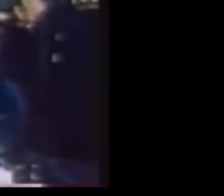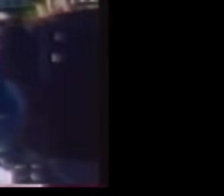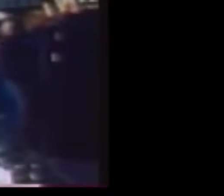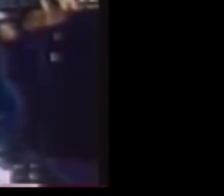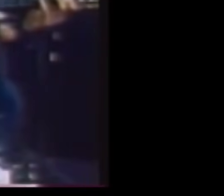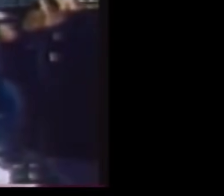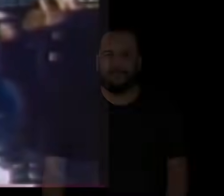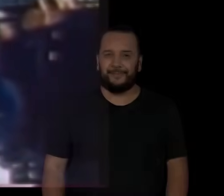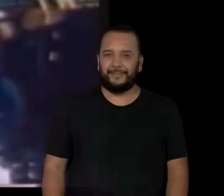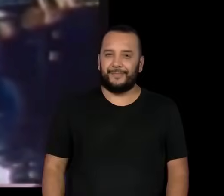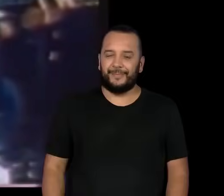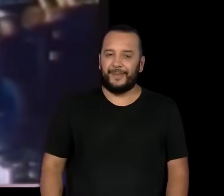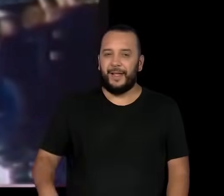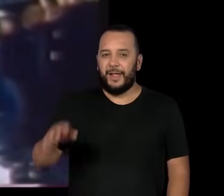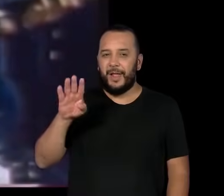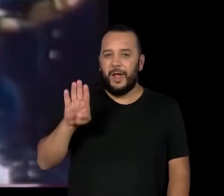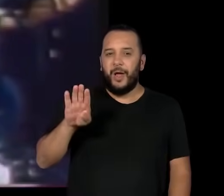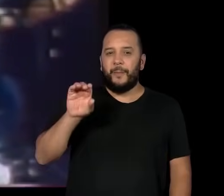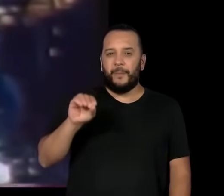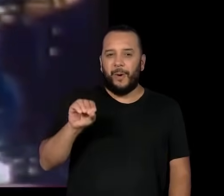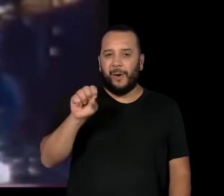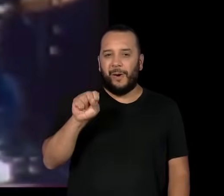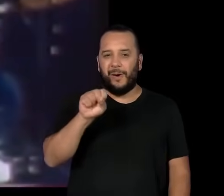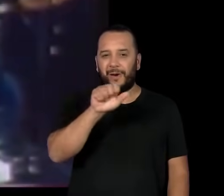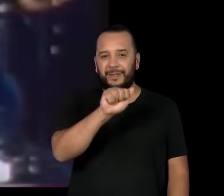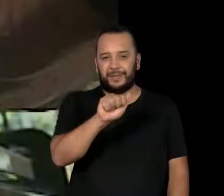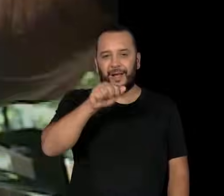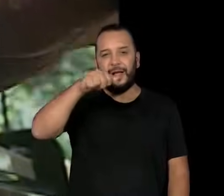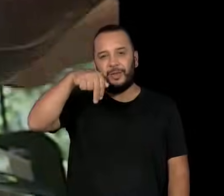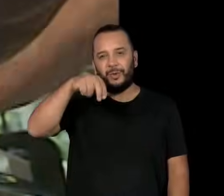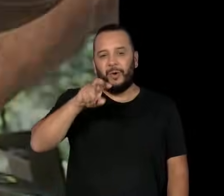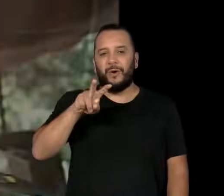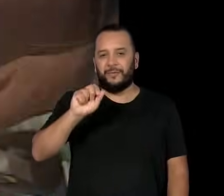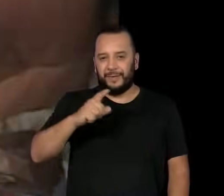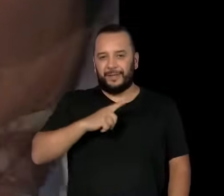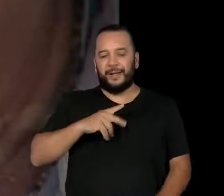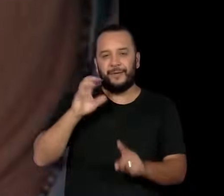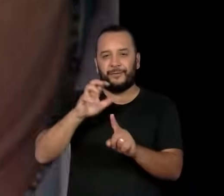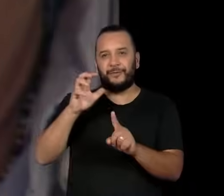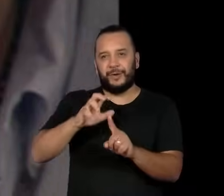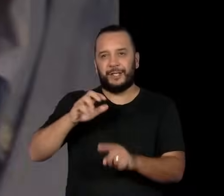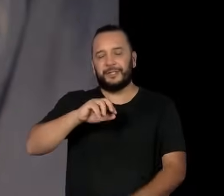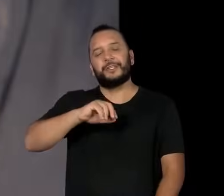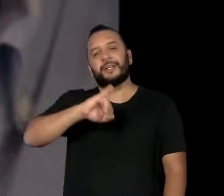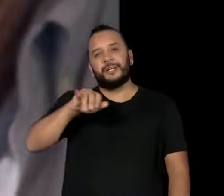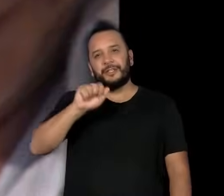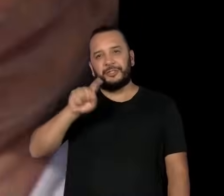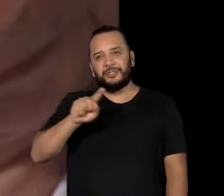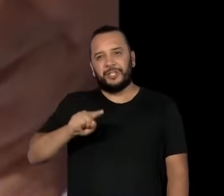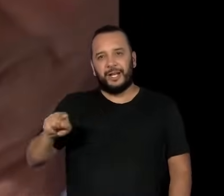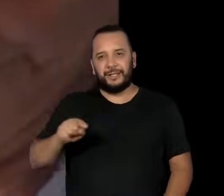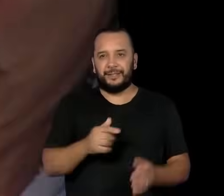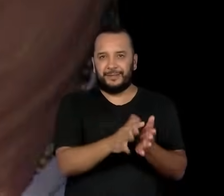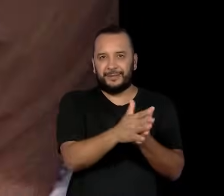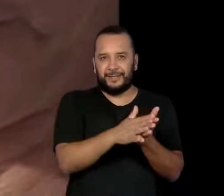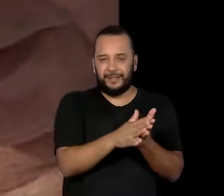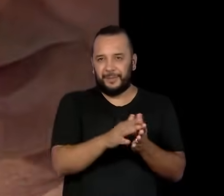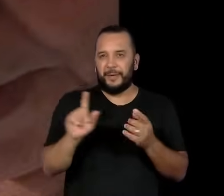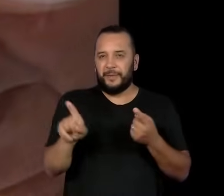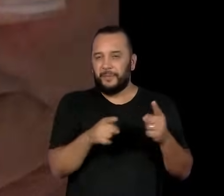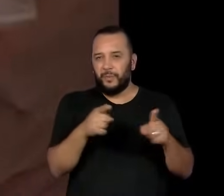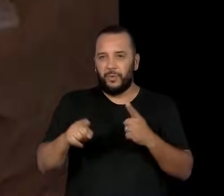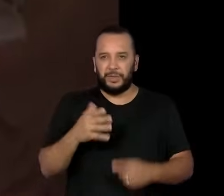A bossa nova é um estilo musical que traz influências do jazz, do samba e da música erudita. E se caracteriza